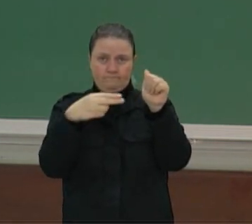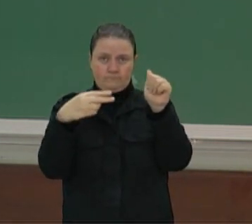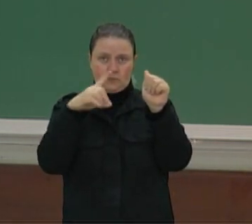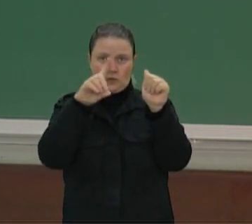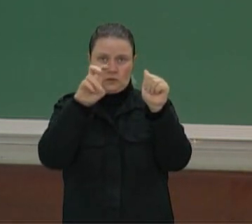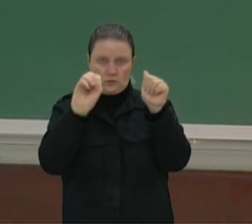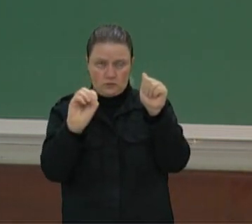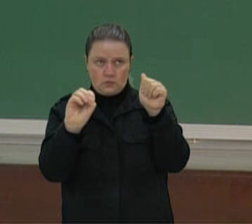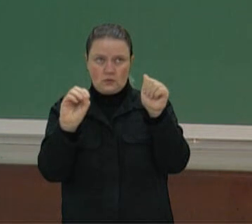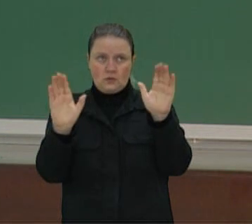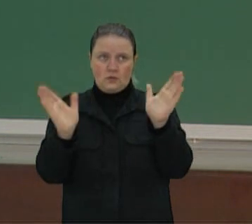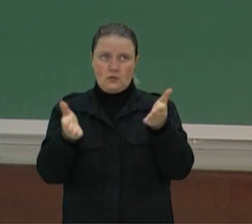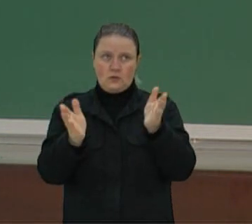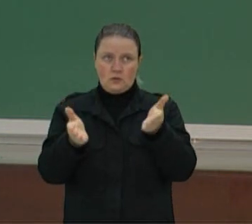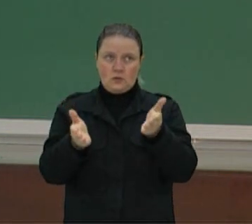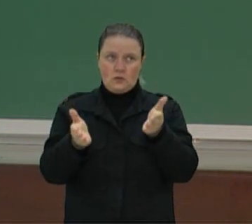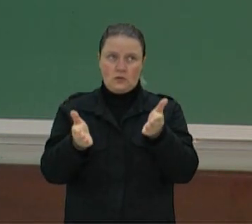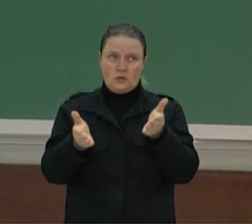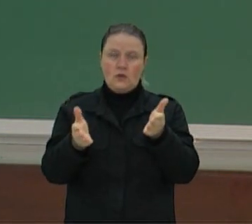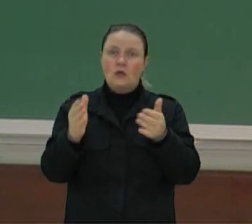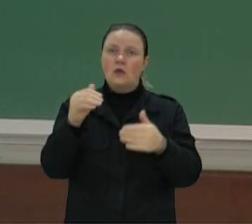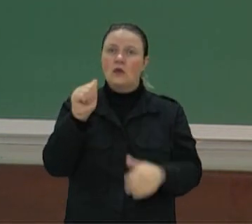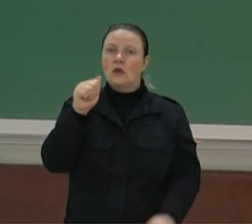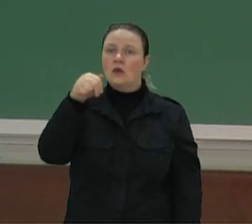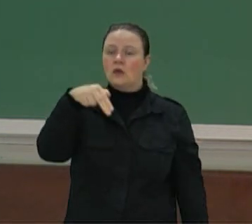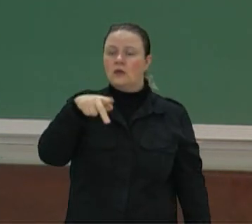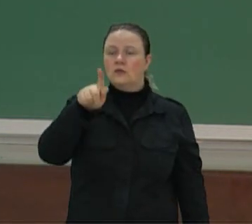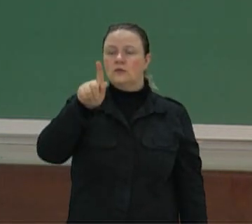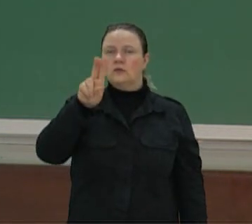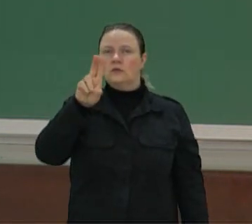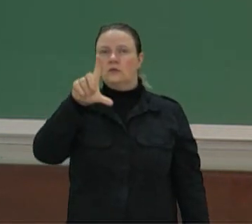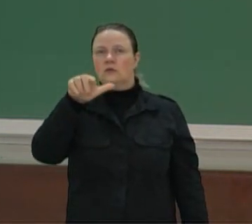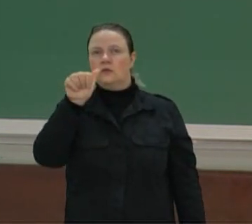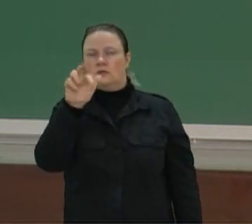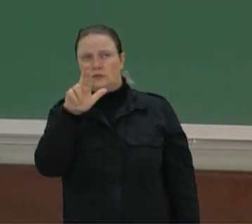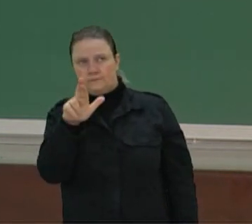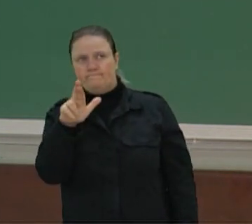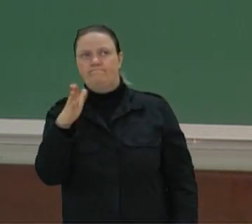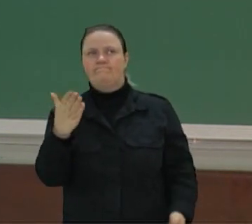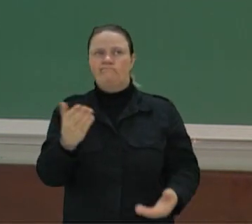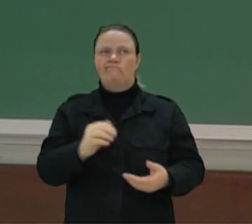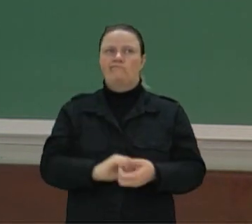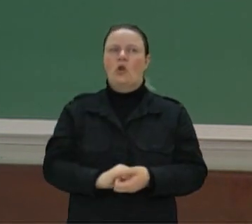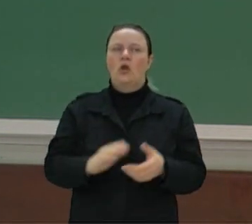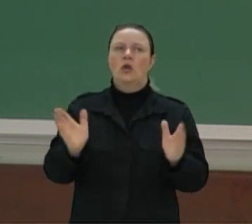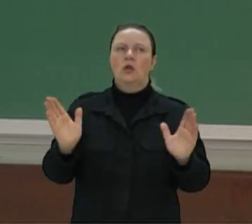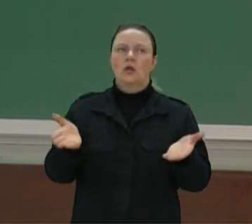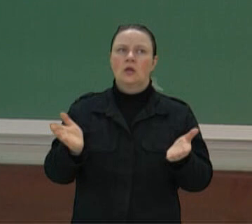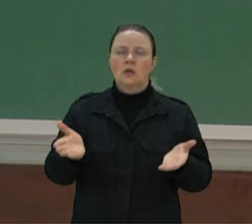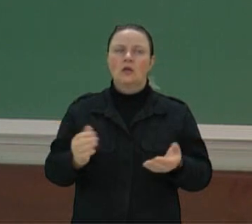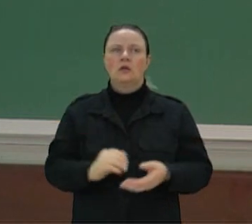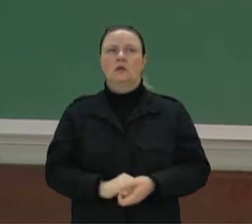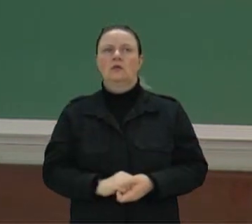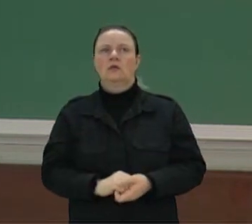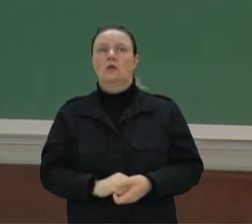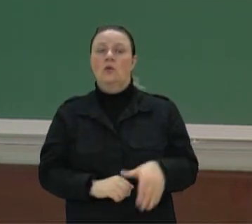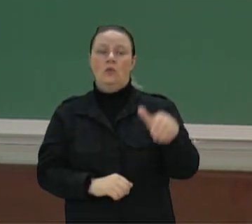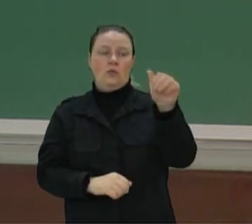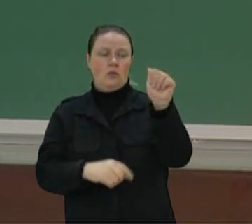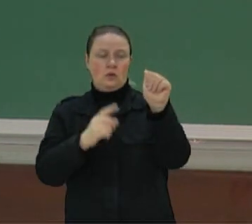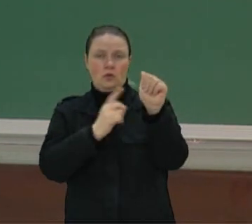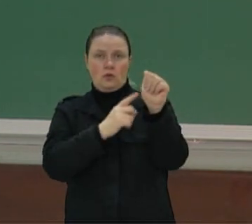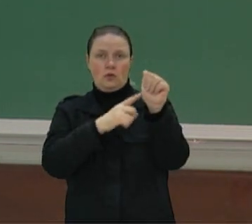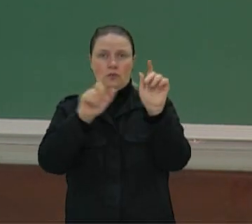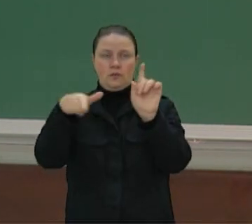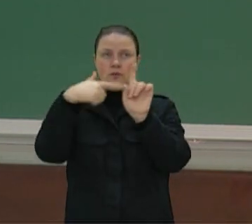coeficiente angular. Opa, então já sei quem é o coeficiente angular. Opa, o coeficiente angular, que é o A, ele é positivo,